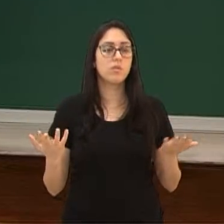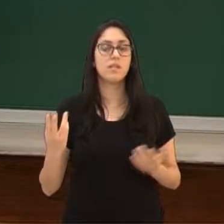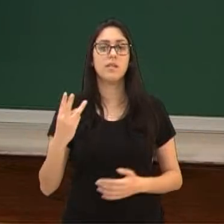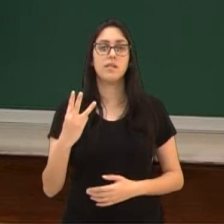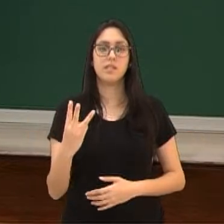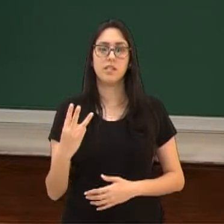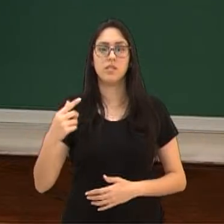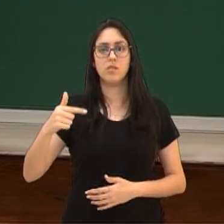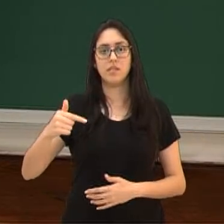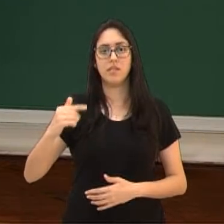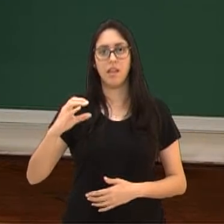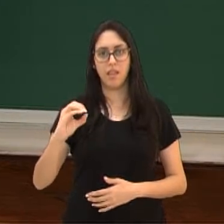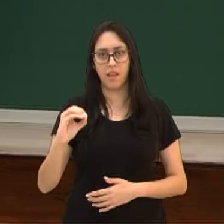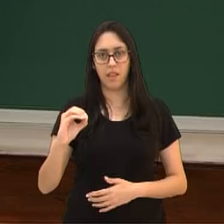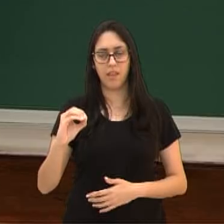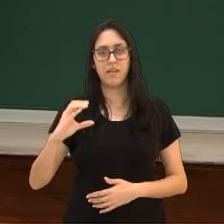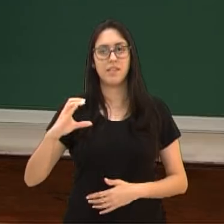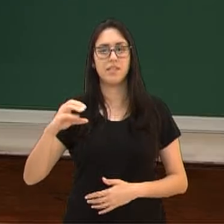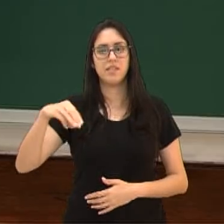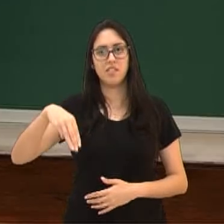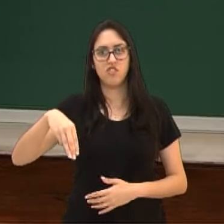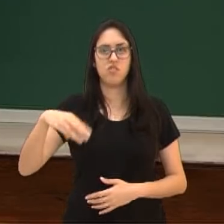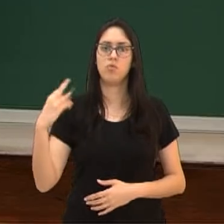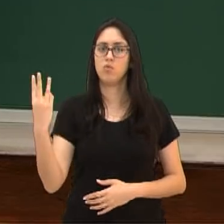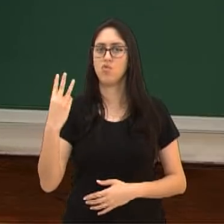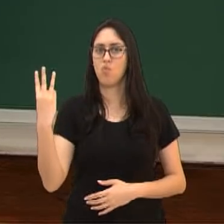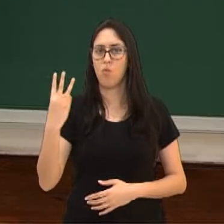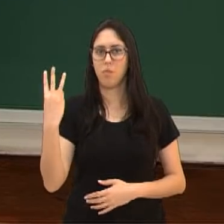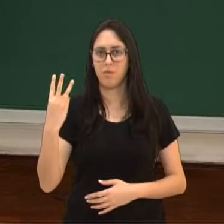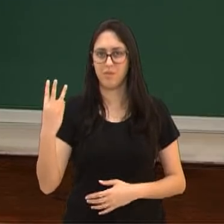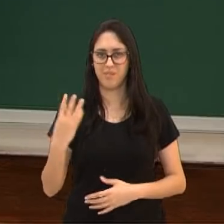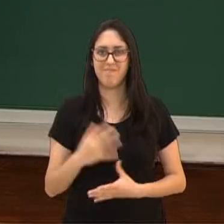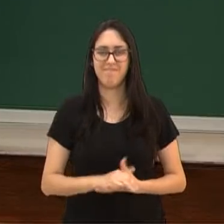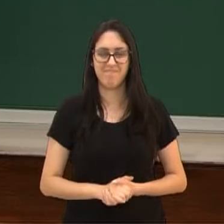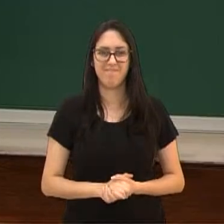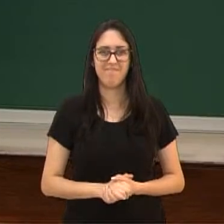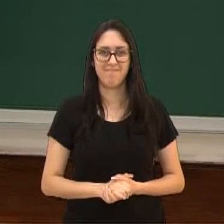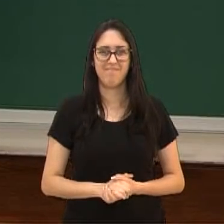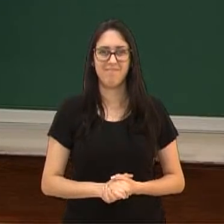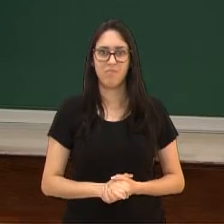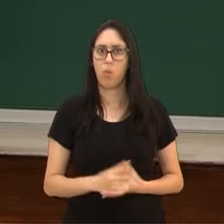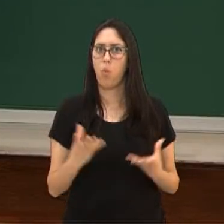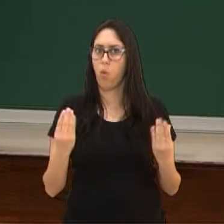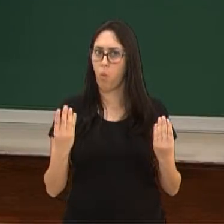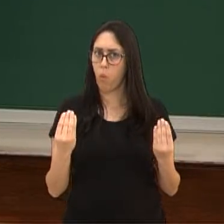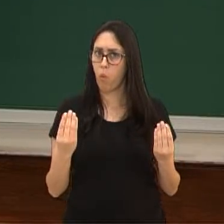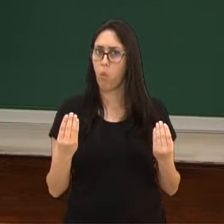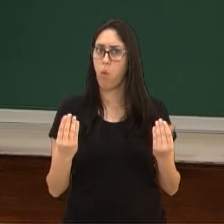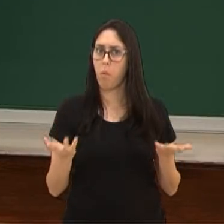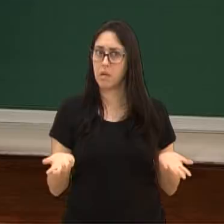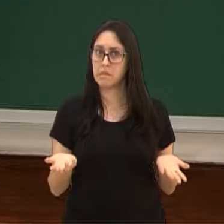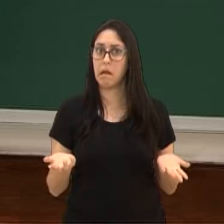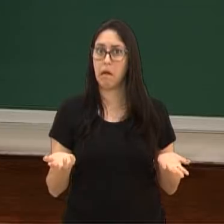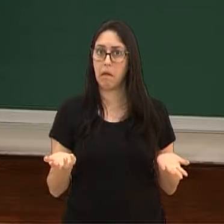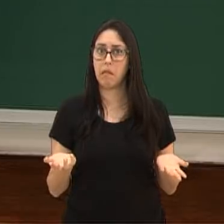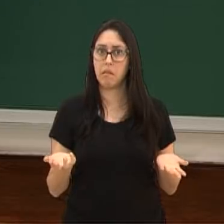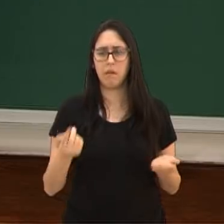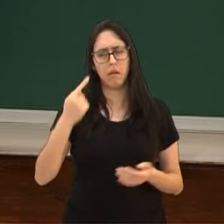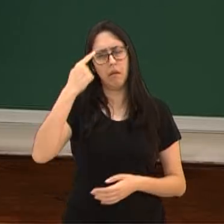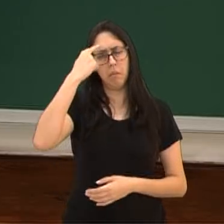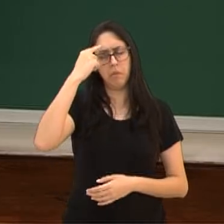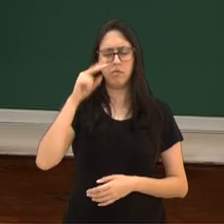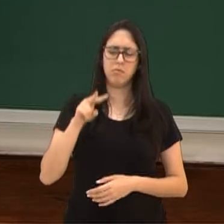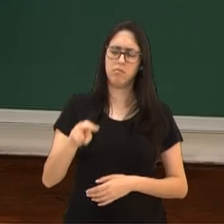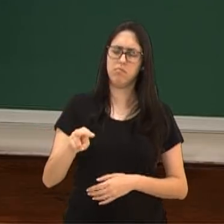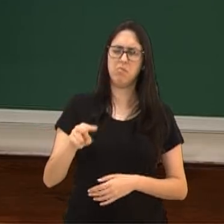480, dá 370 centímetros cúbicos. Bastante, né, gente? Diminui só um pouquinho, você